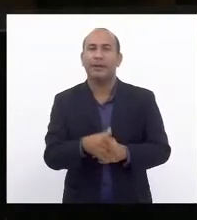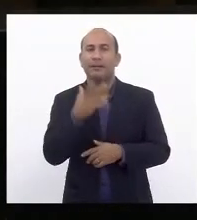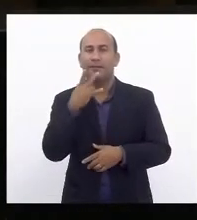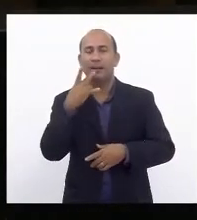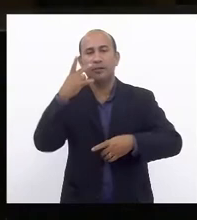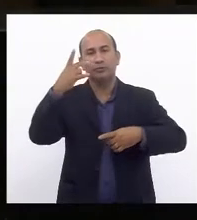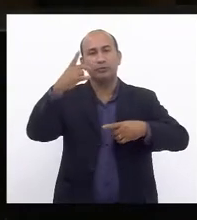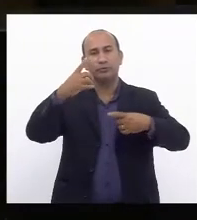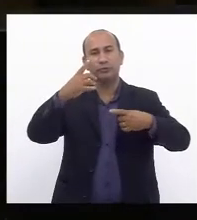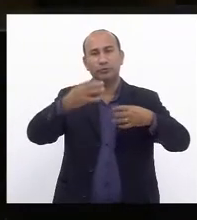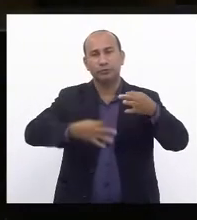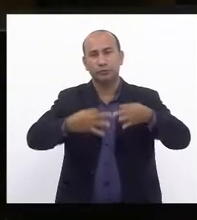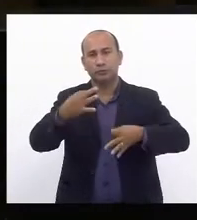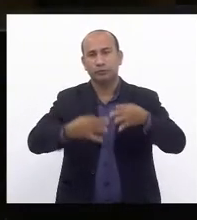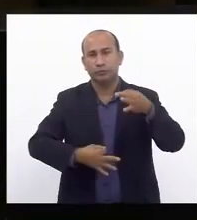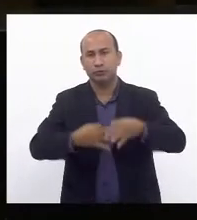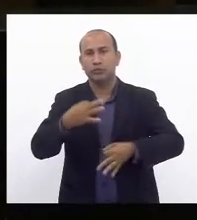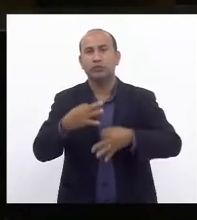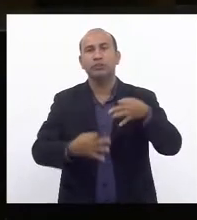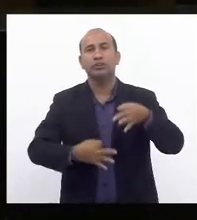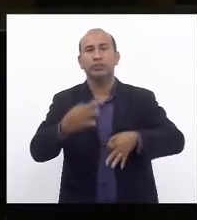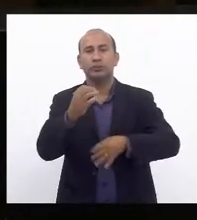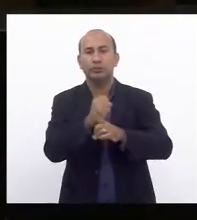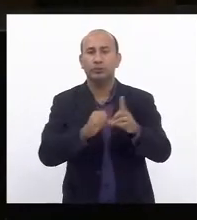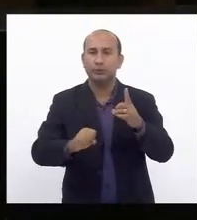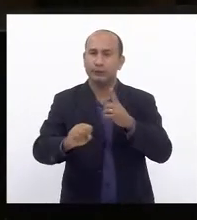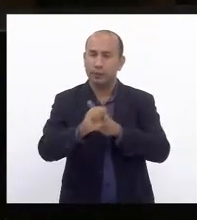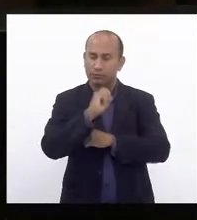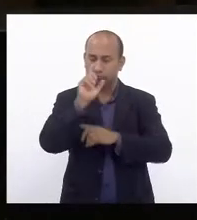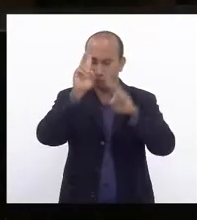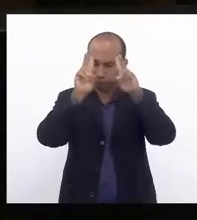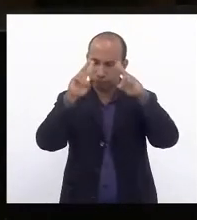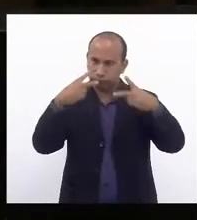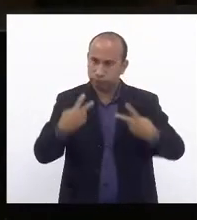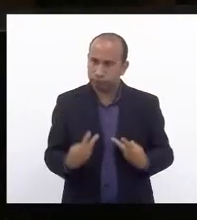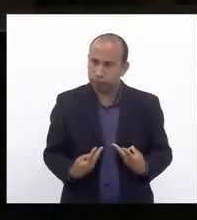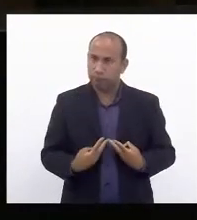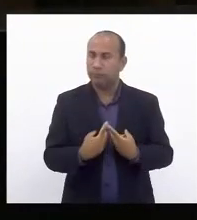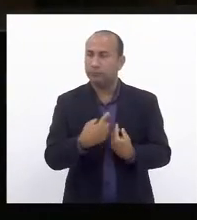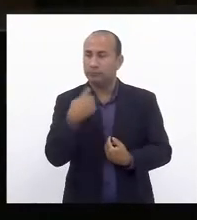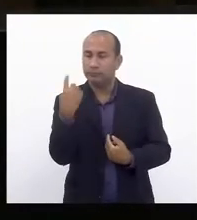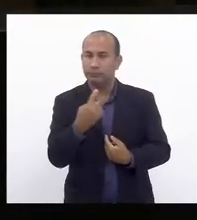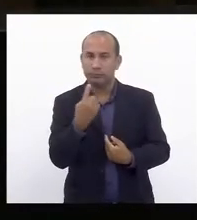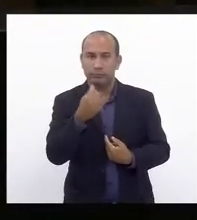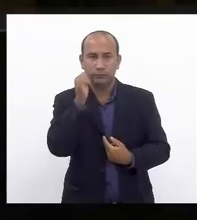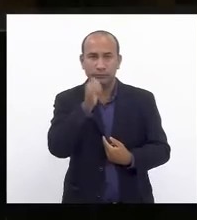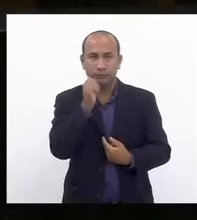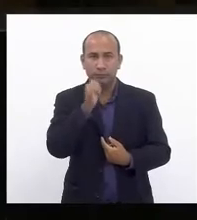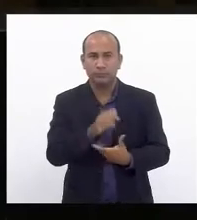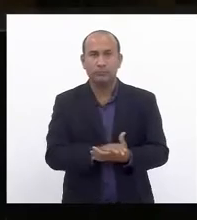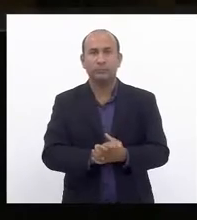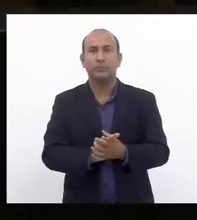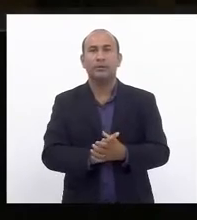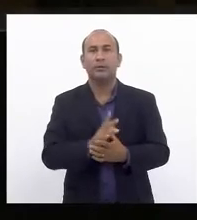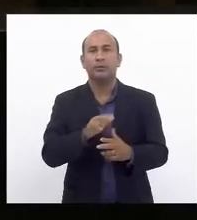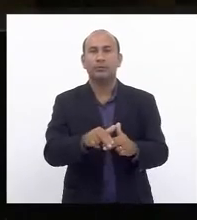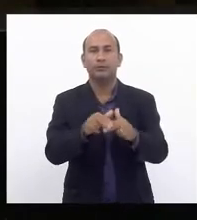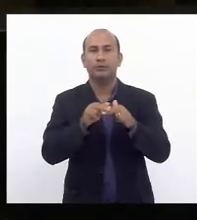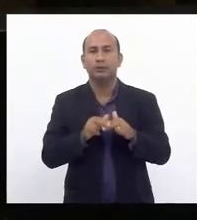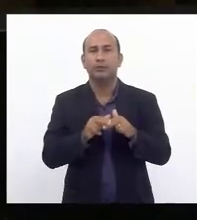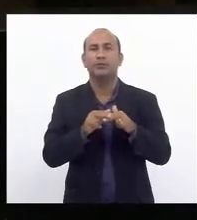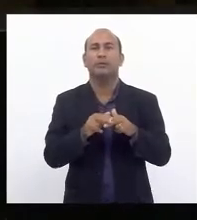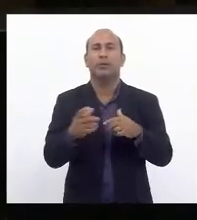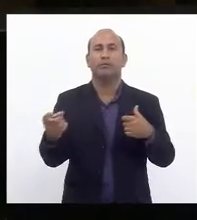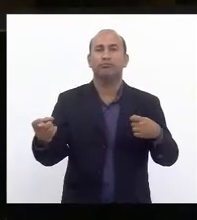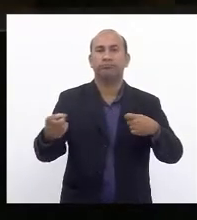justiça social, sobre dignidade humana, da possibilidade das mulheres não serem violadas e